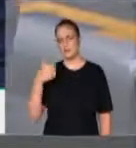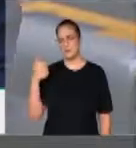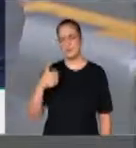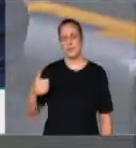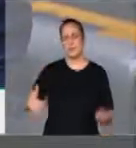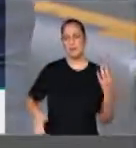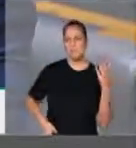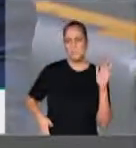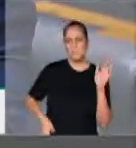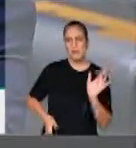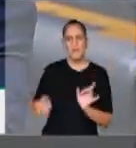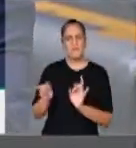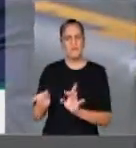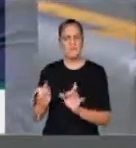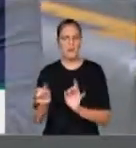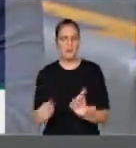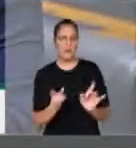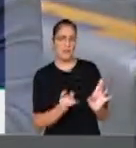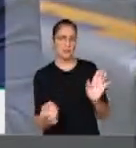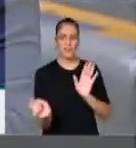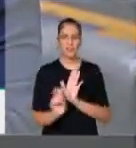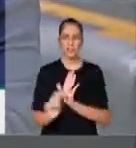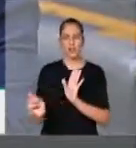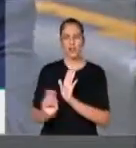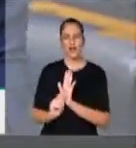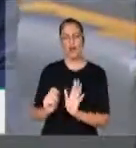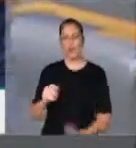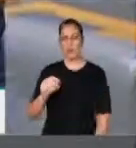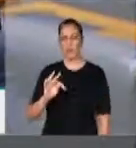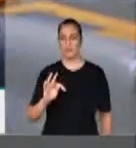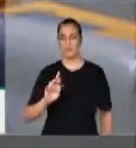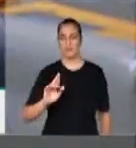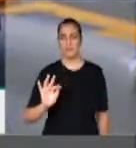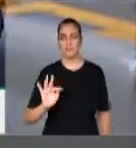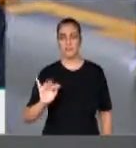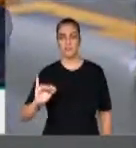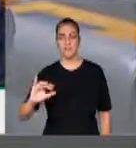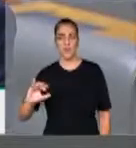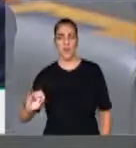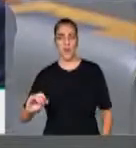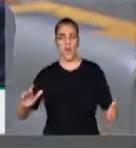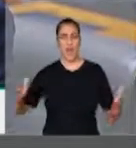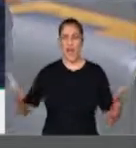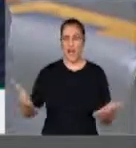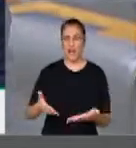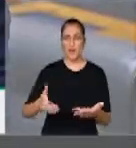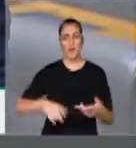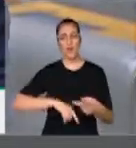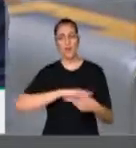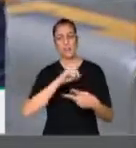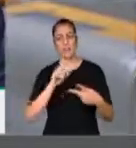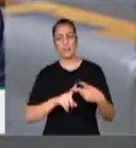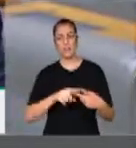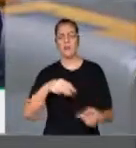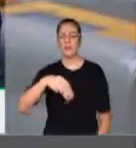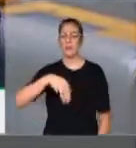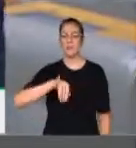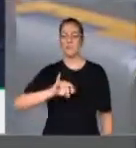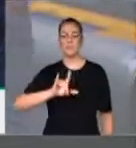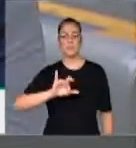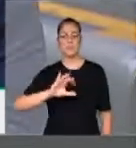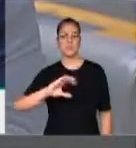reféns da milícia. Senhor presidente, hoje as cooperativas de carro, as